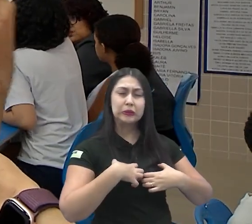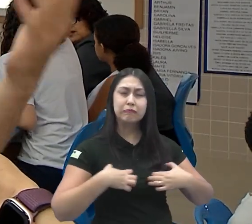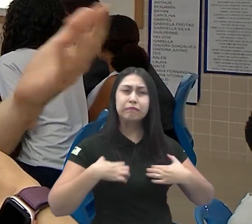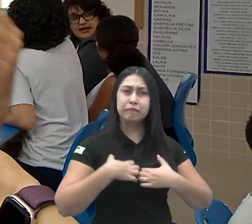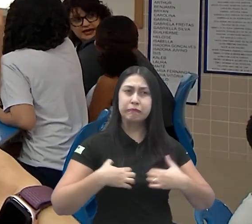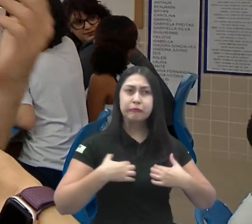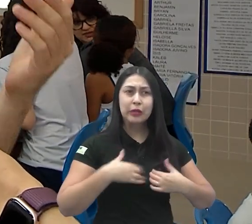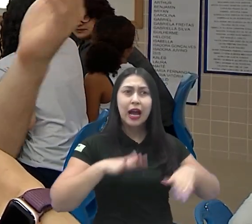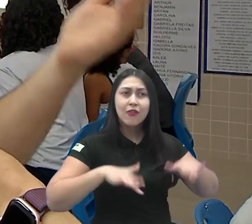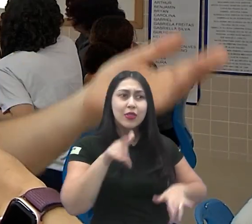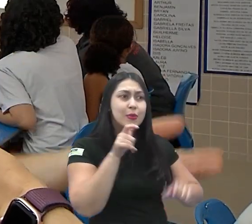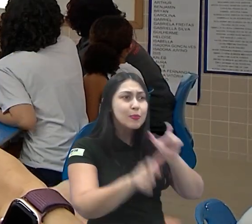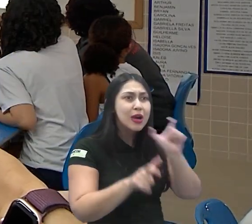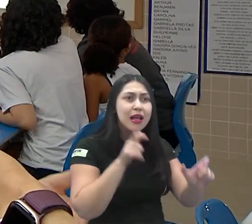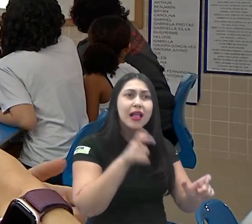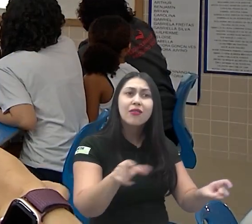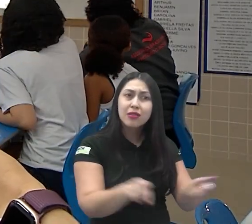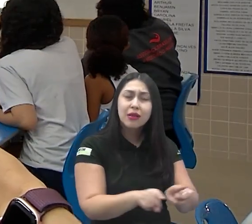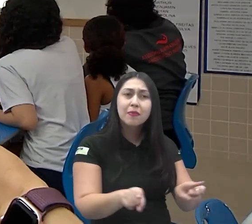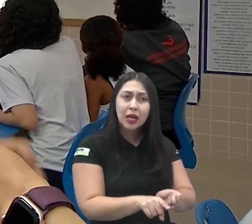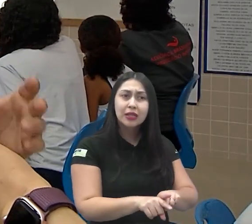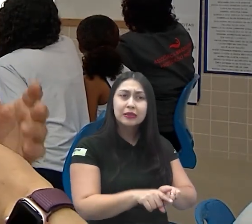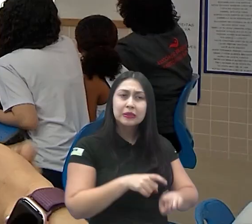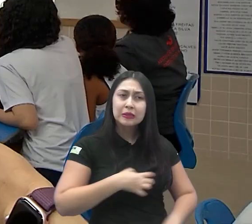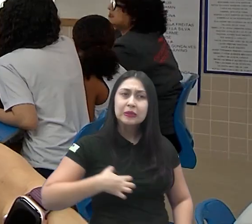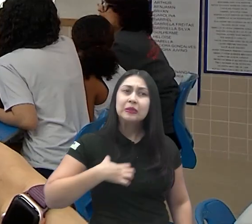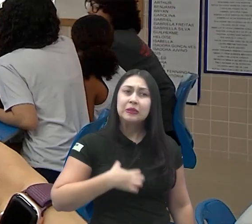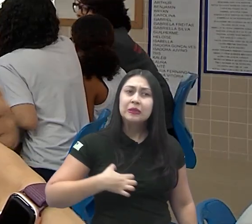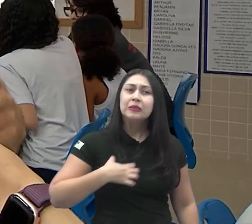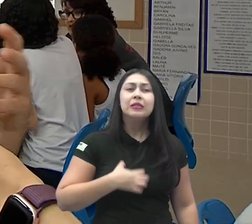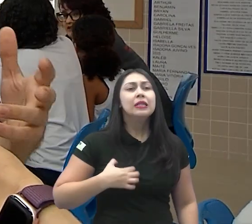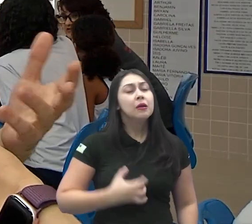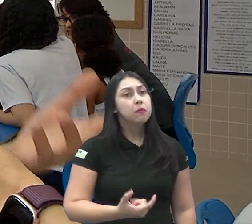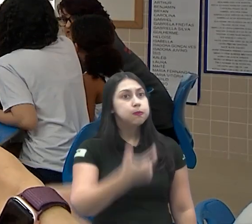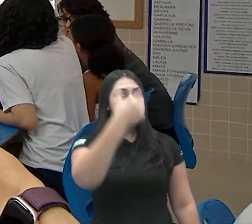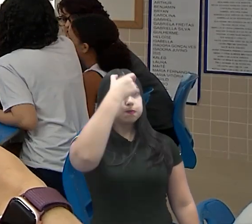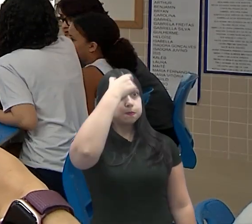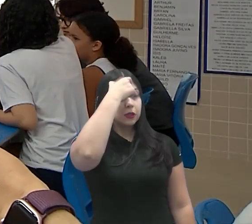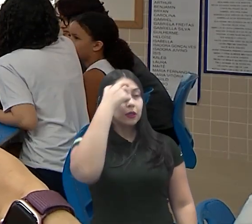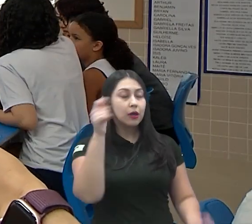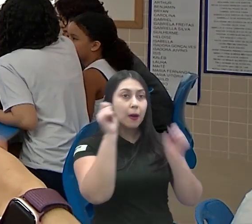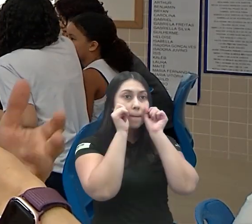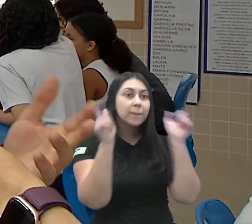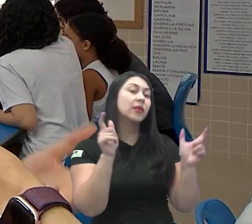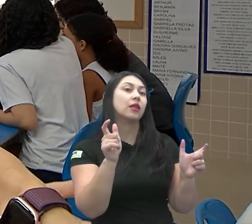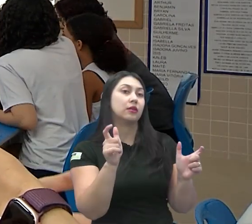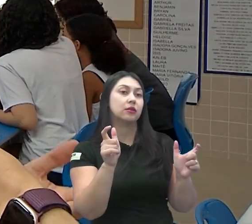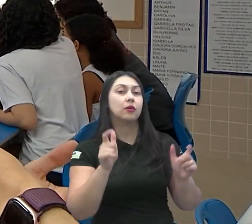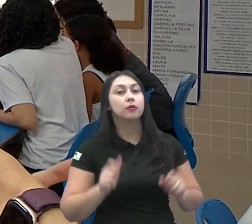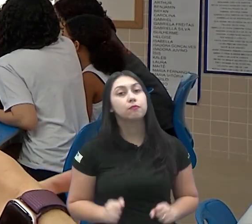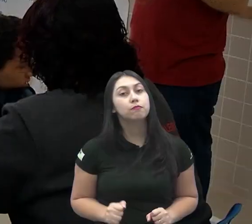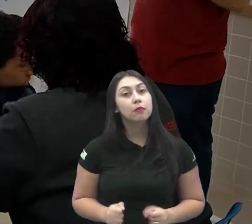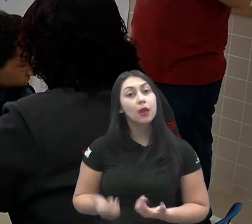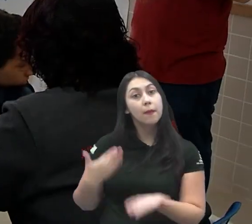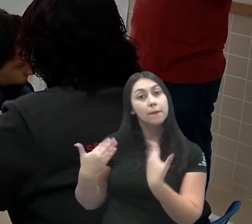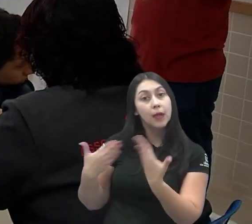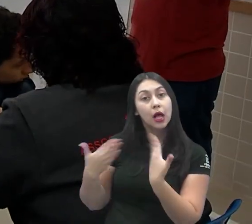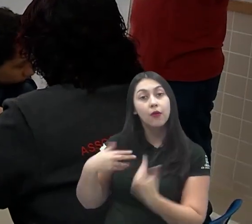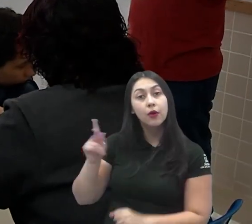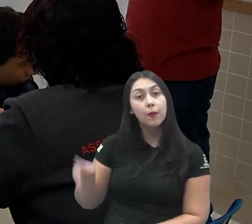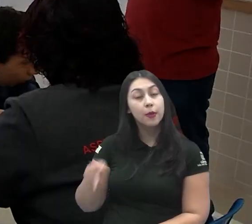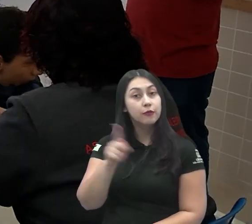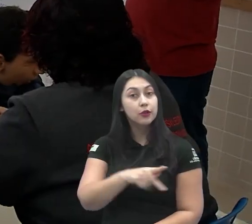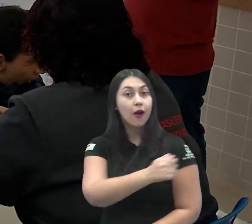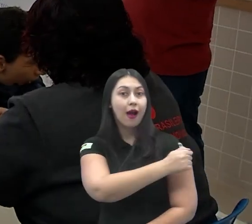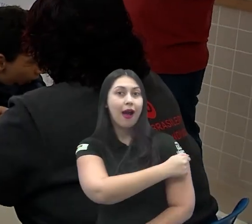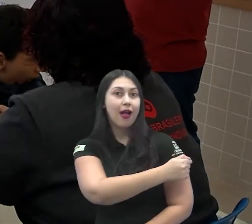quanto o que eu falo, o que eu faço pode machucar o outro, para que eles comecem a despertar a consciência deles para esse tipo de situação. Na